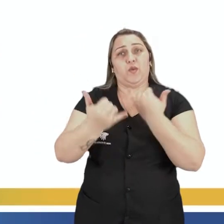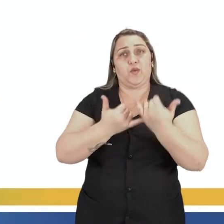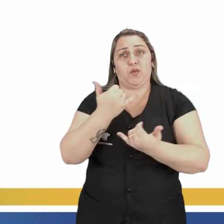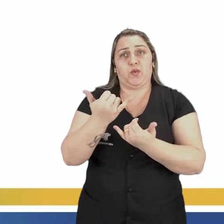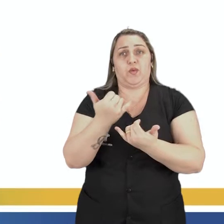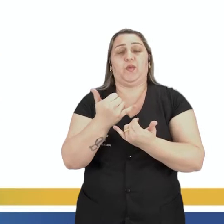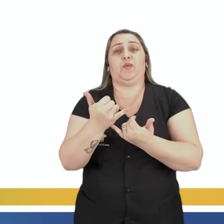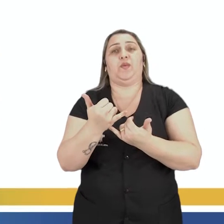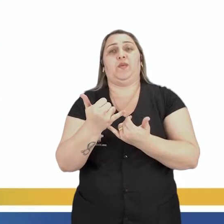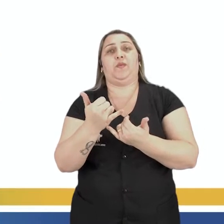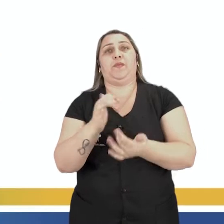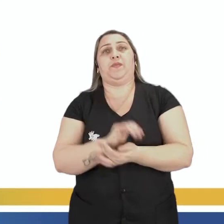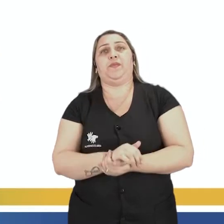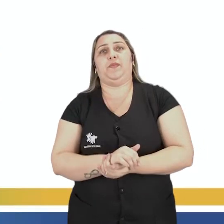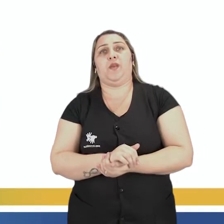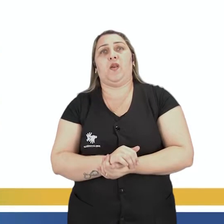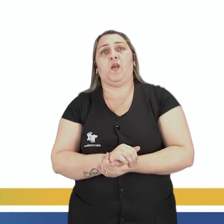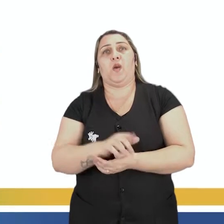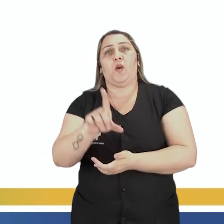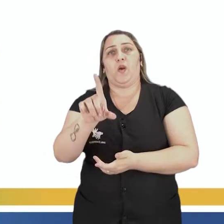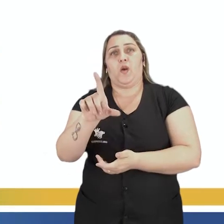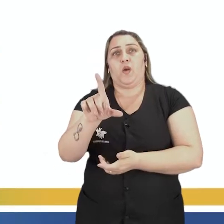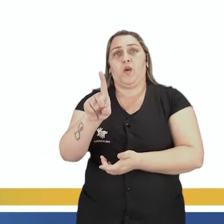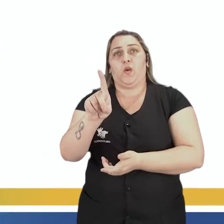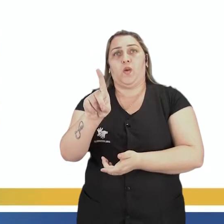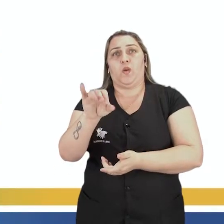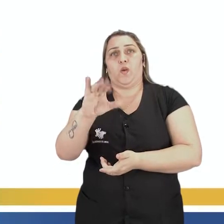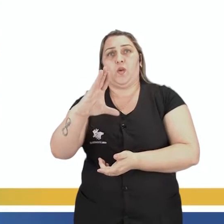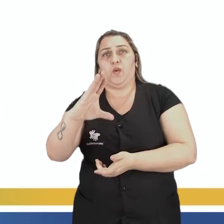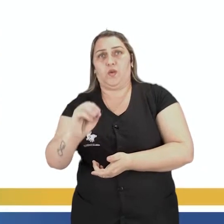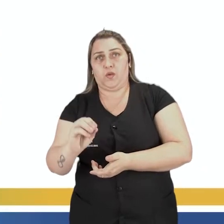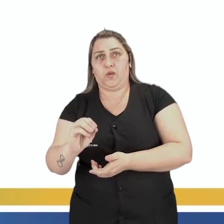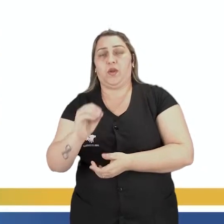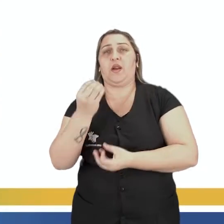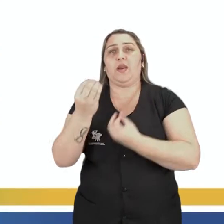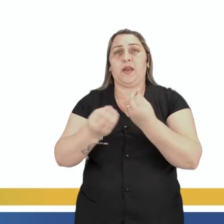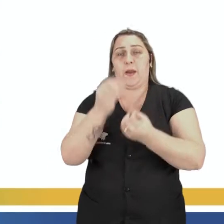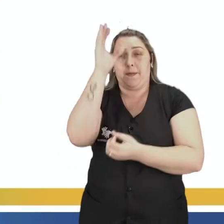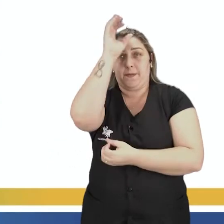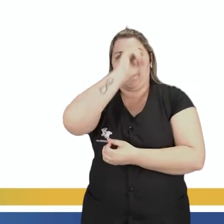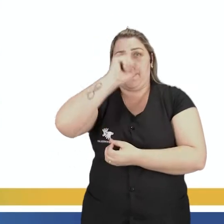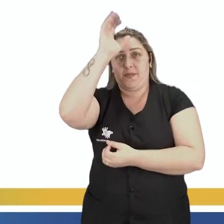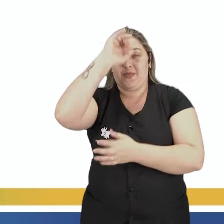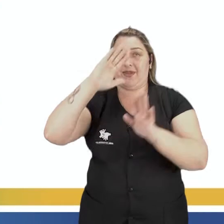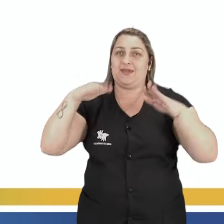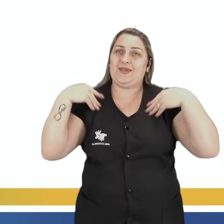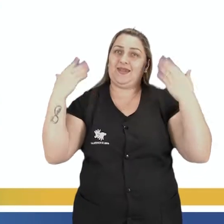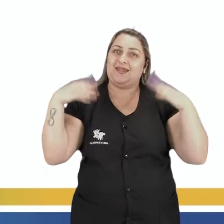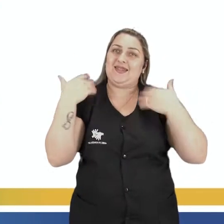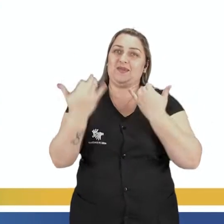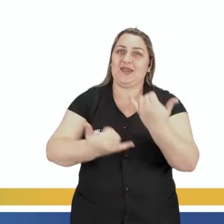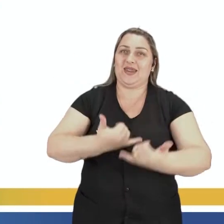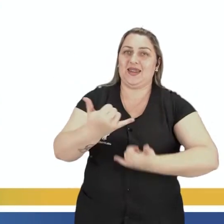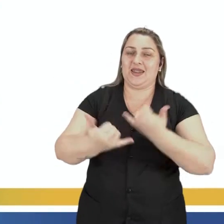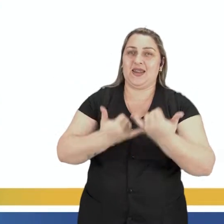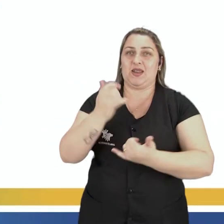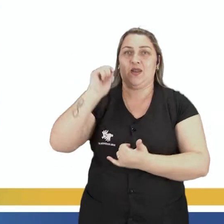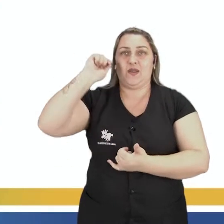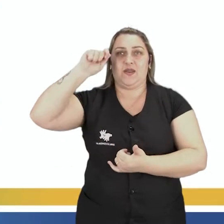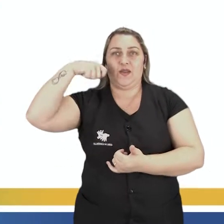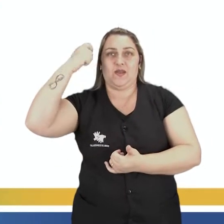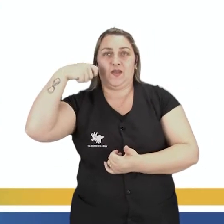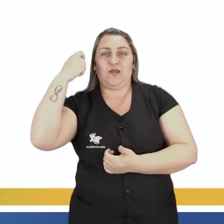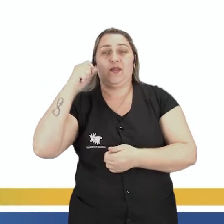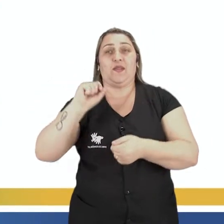ou brincadeiras. O termo lúdico trata-se de ser uma maneira de aprender se divertindo, como se os atores